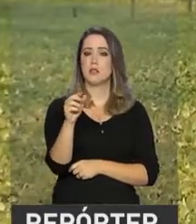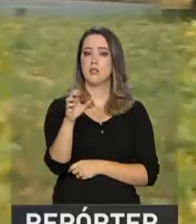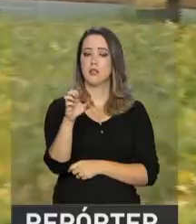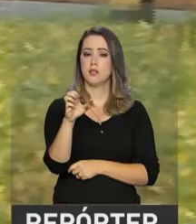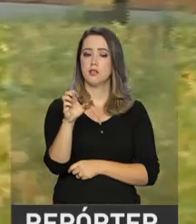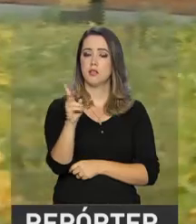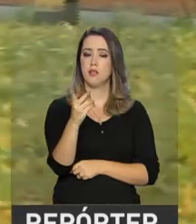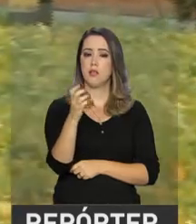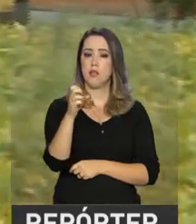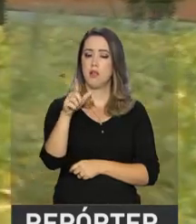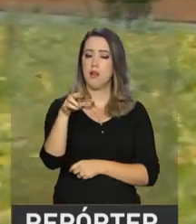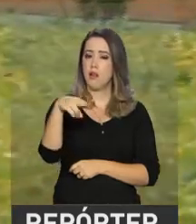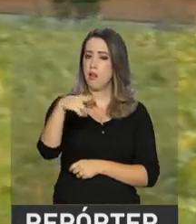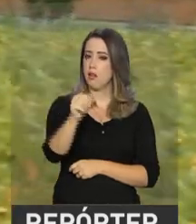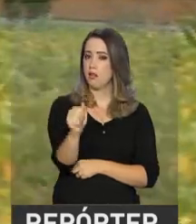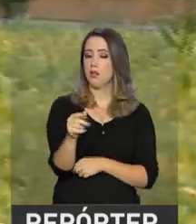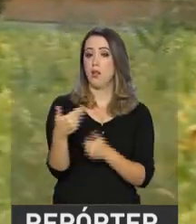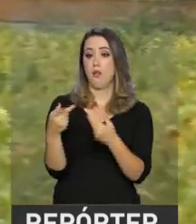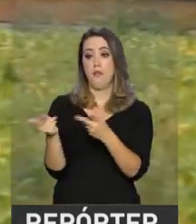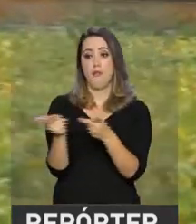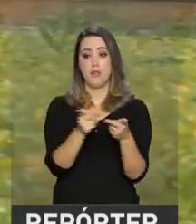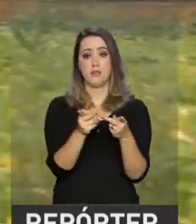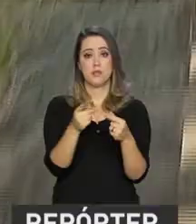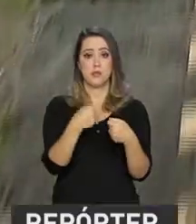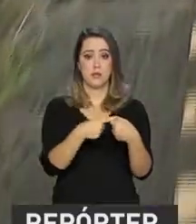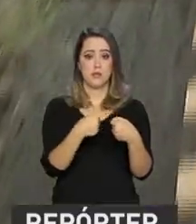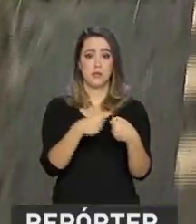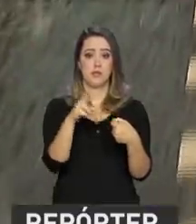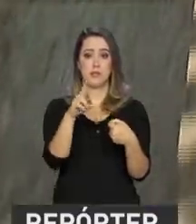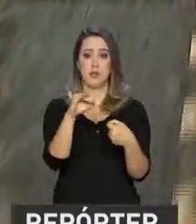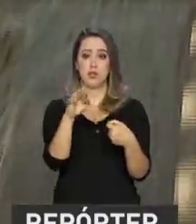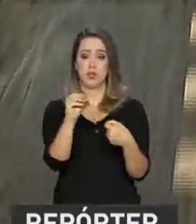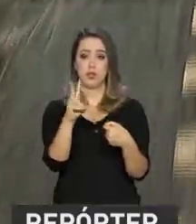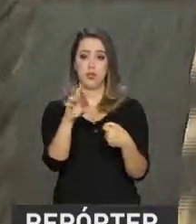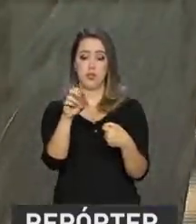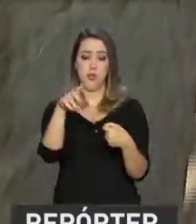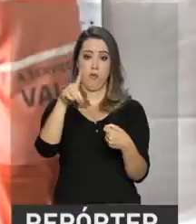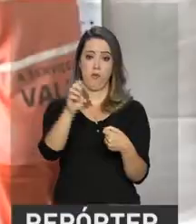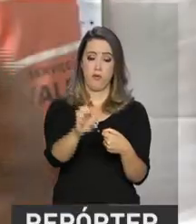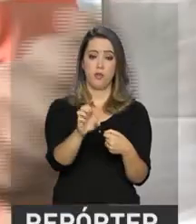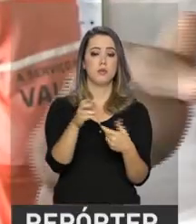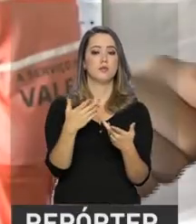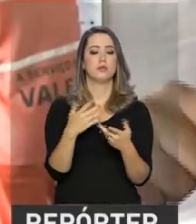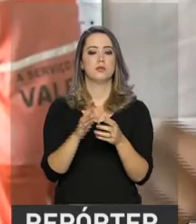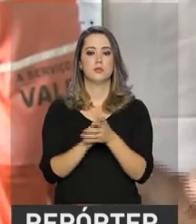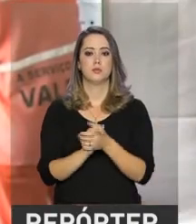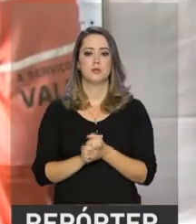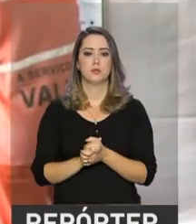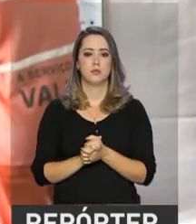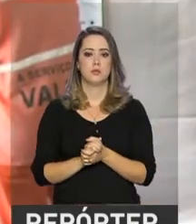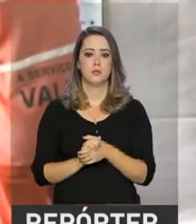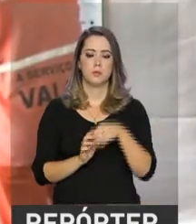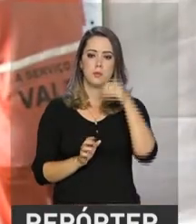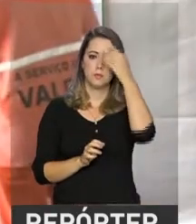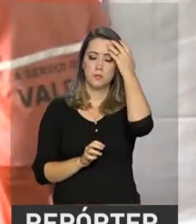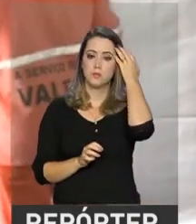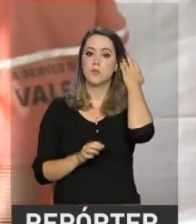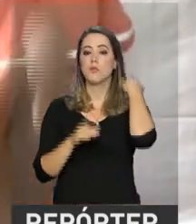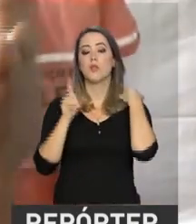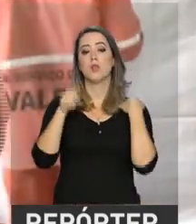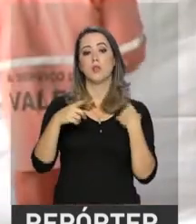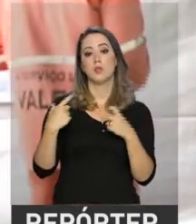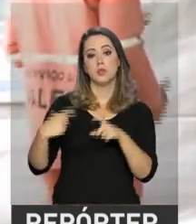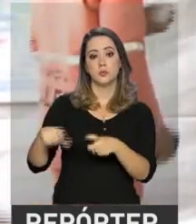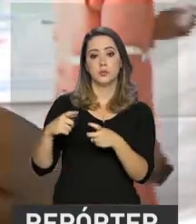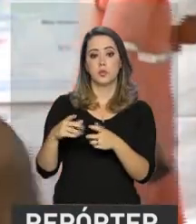Verde, que vai integrar as rodovias da região, a ferrovia Norte-Sul. É um desvio da linha, onde